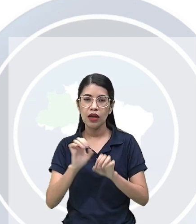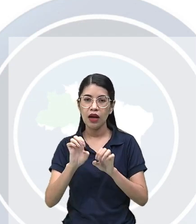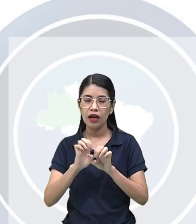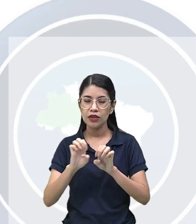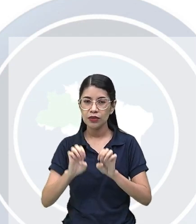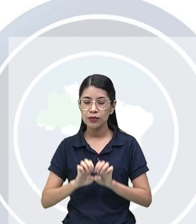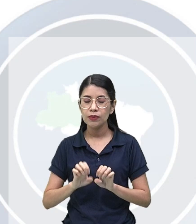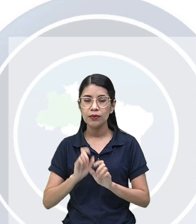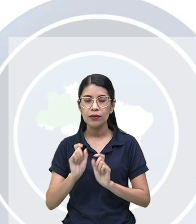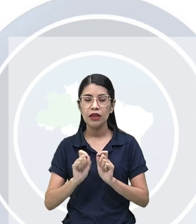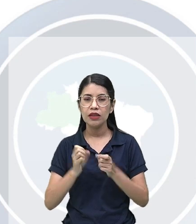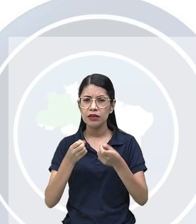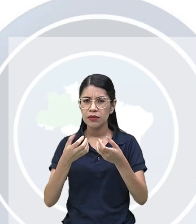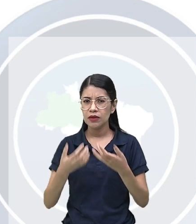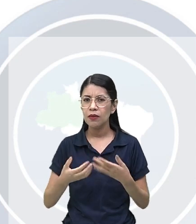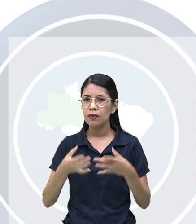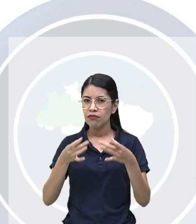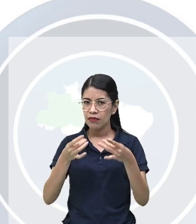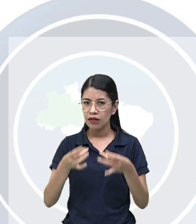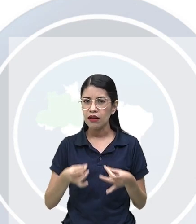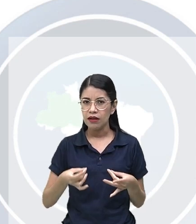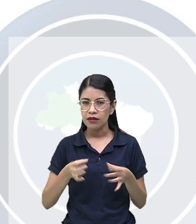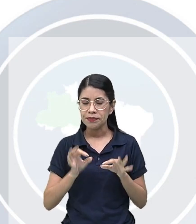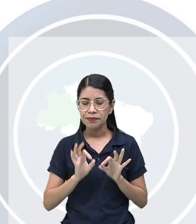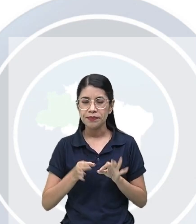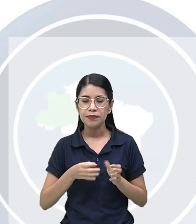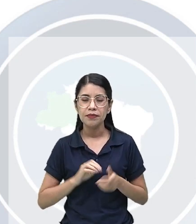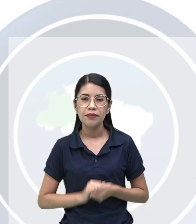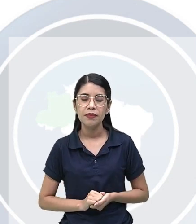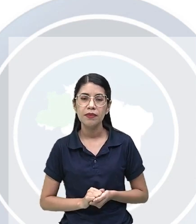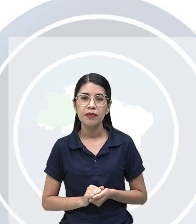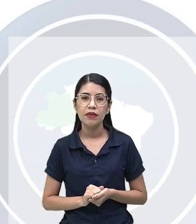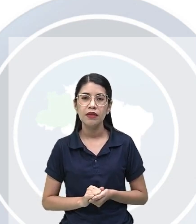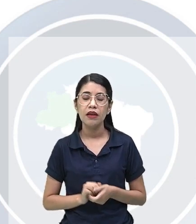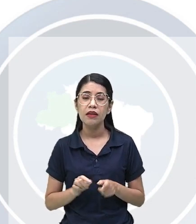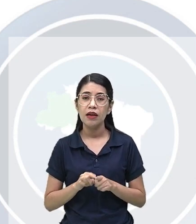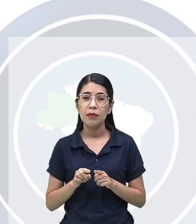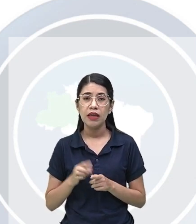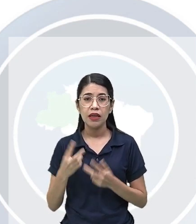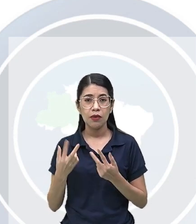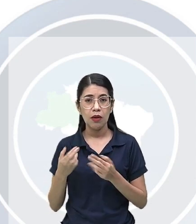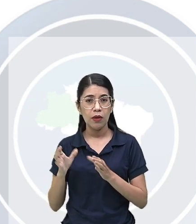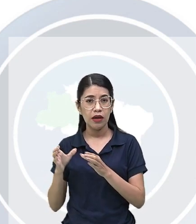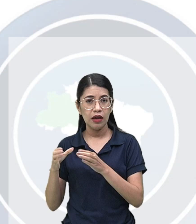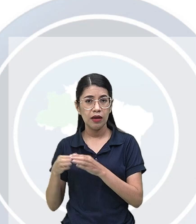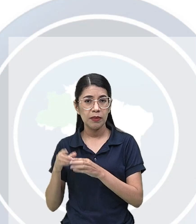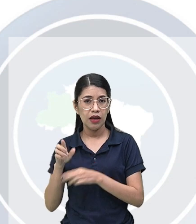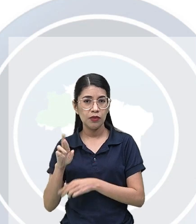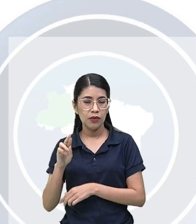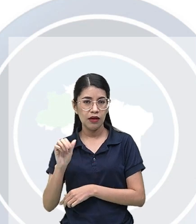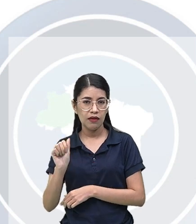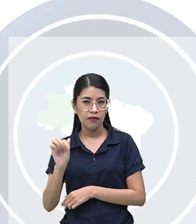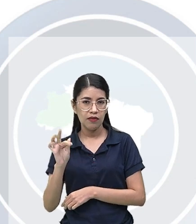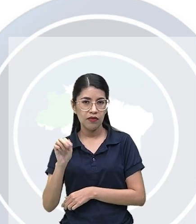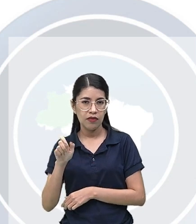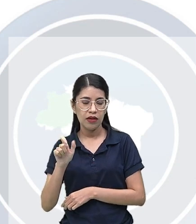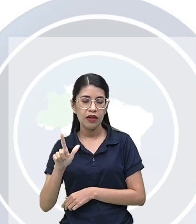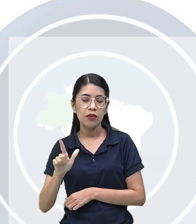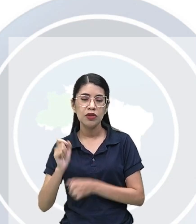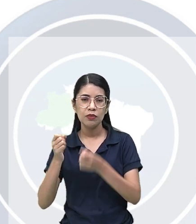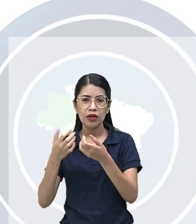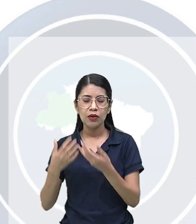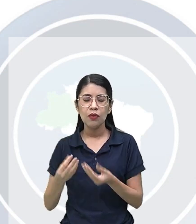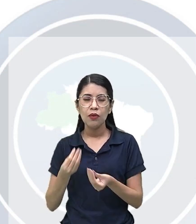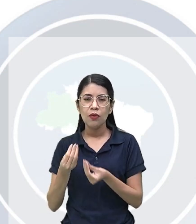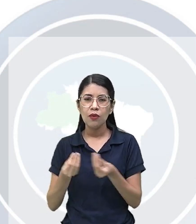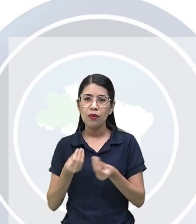ele comentou bastante sobre isso. Então, assim como a equipe do Rafael, ele orienta onde o professor deve